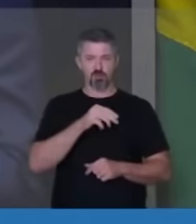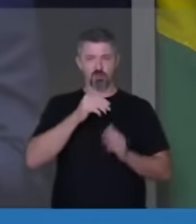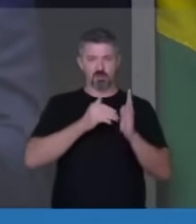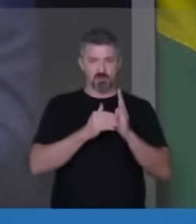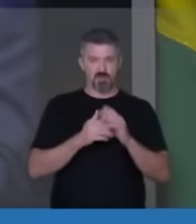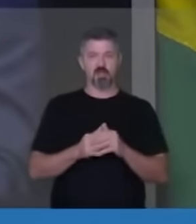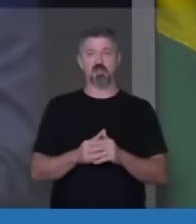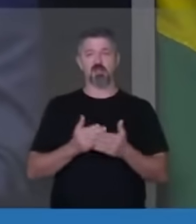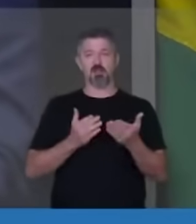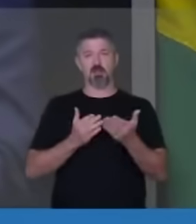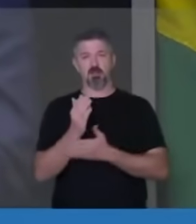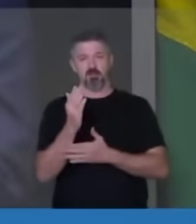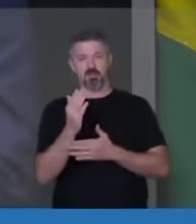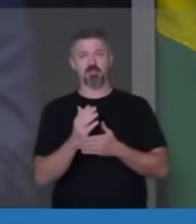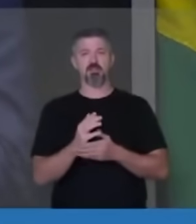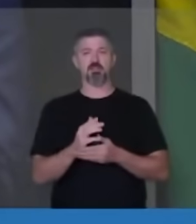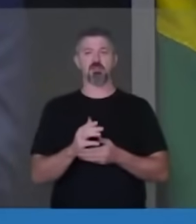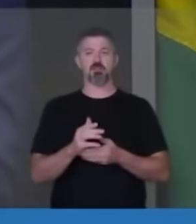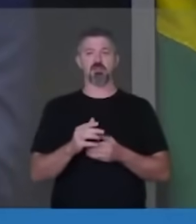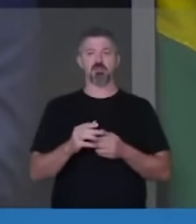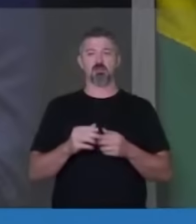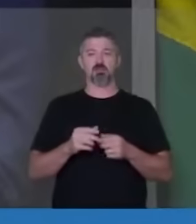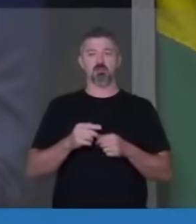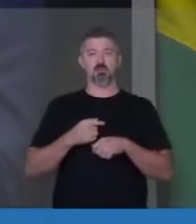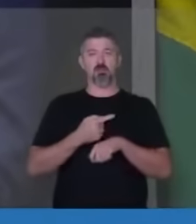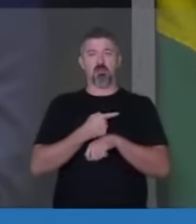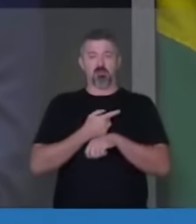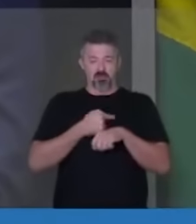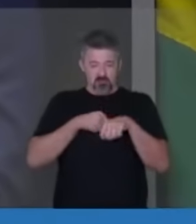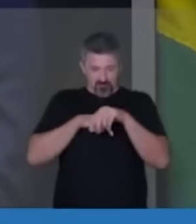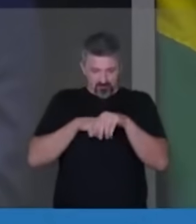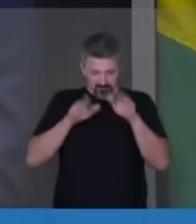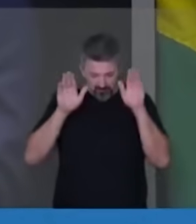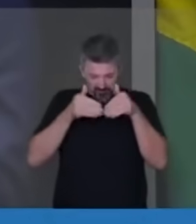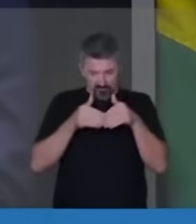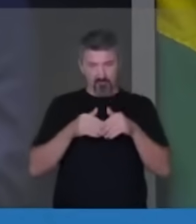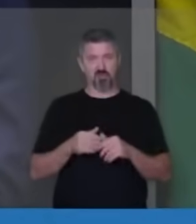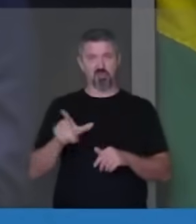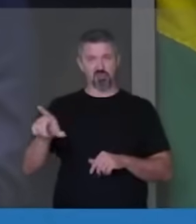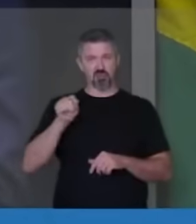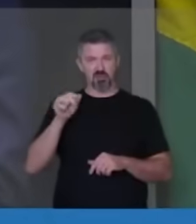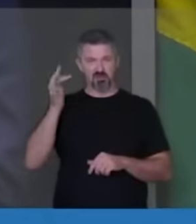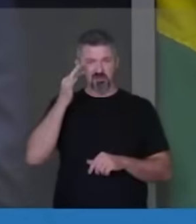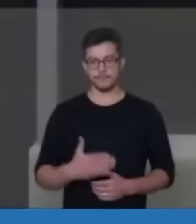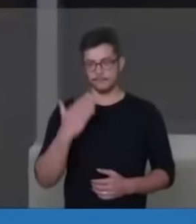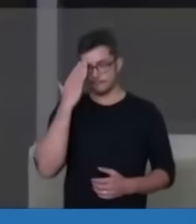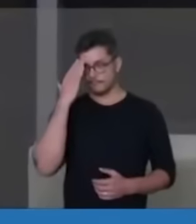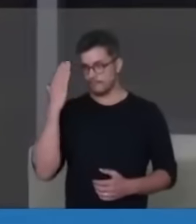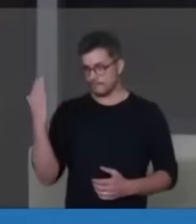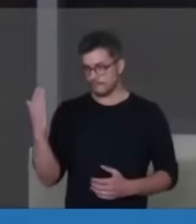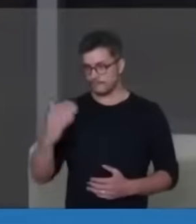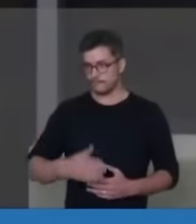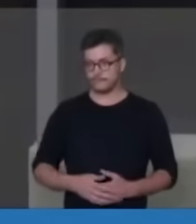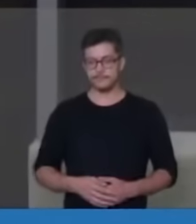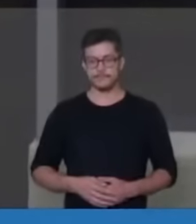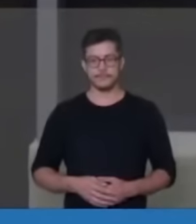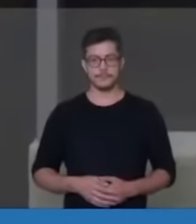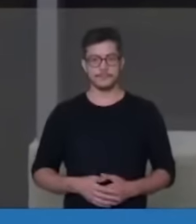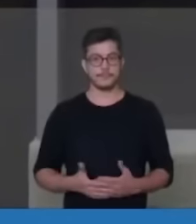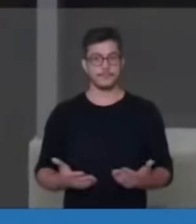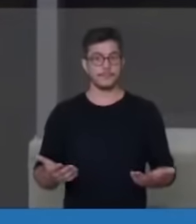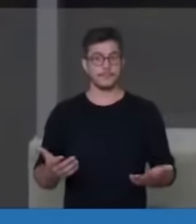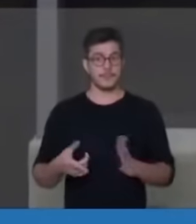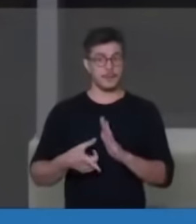Senado aprovar, né, com o rabo entre as pernas, essa indicação ao Supremo Tribunal Federal. Um deputado